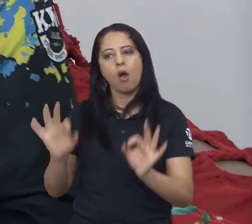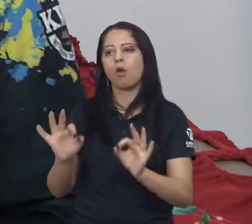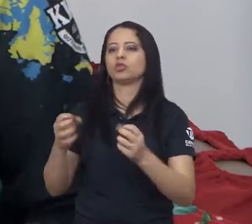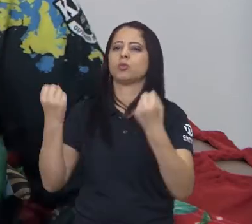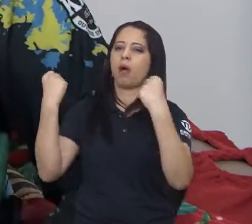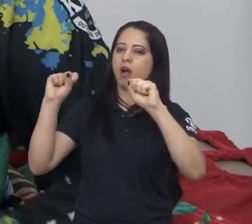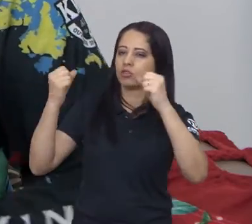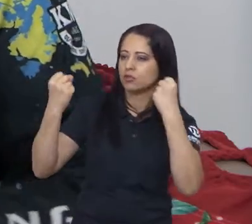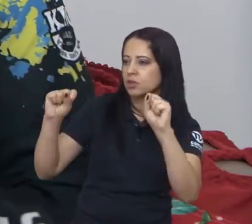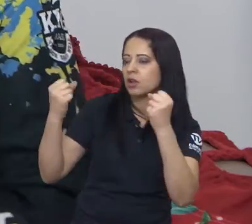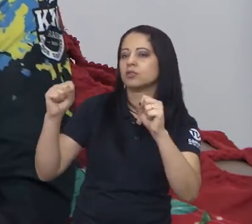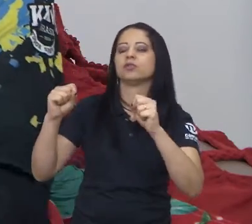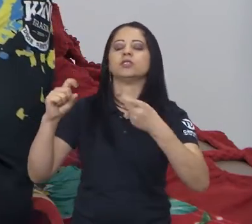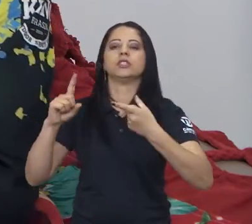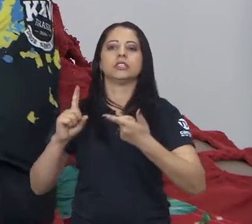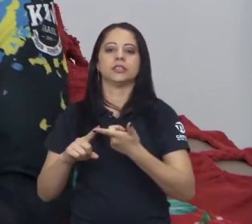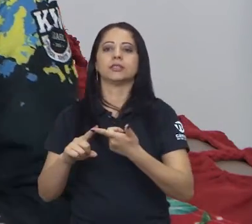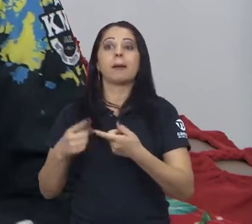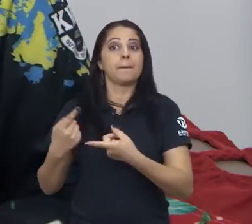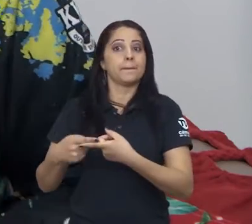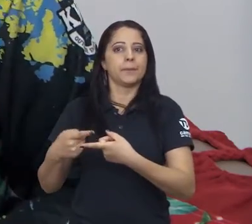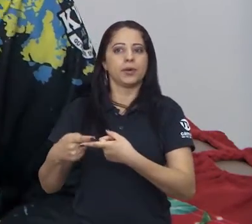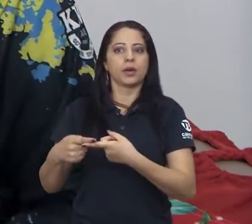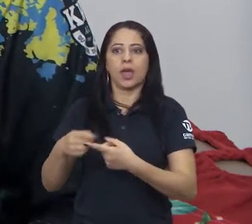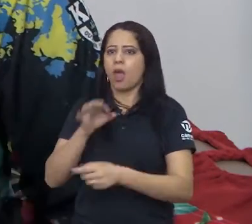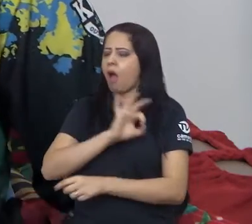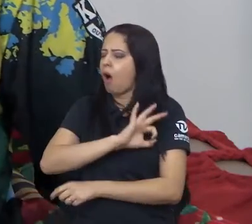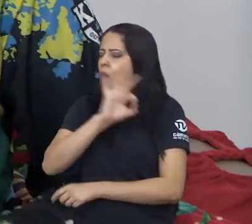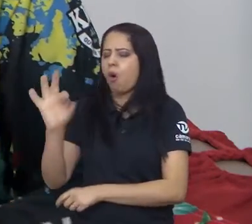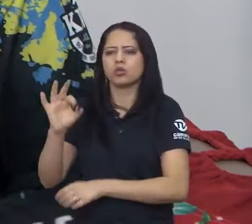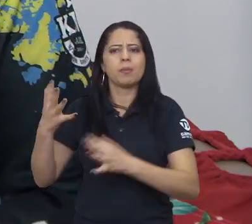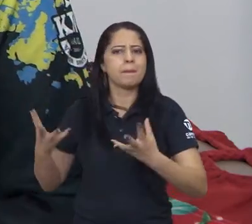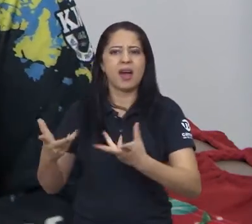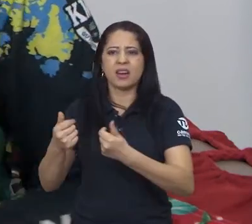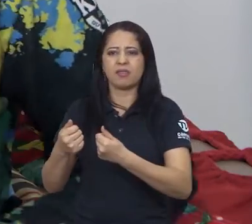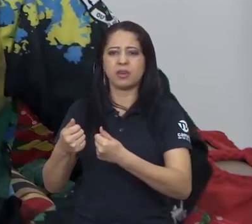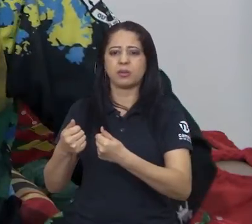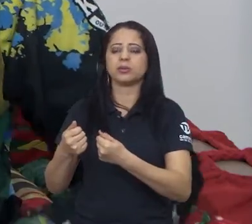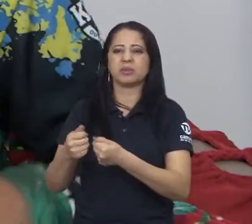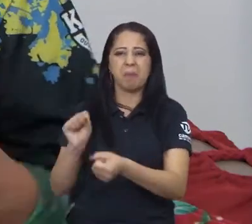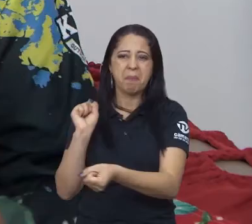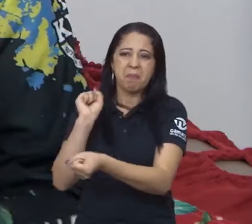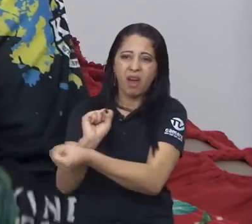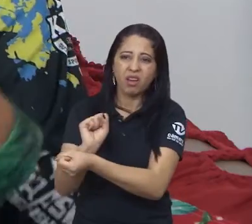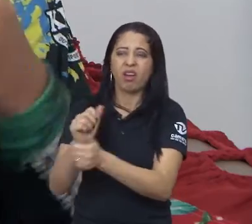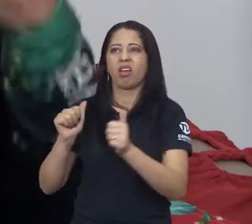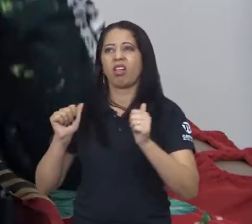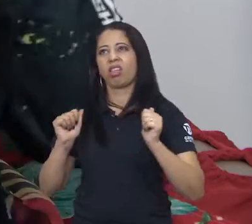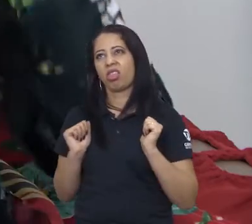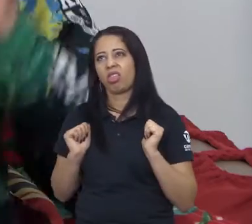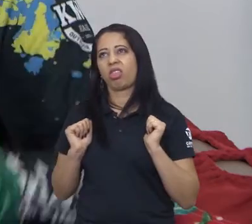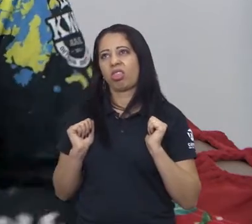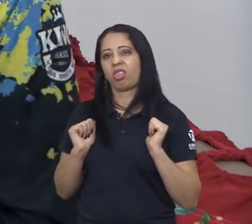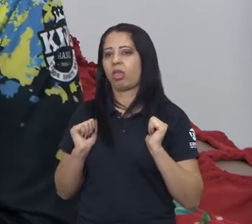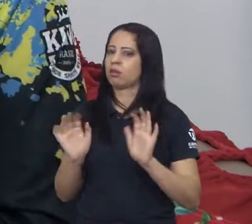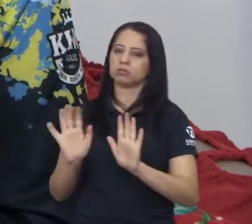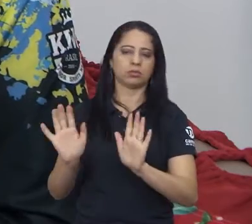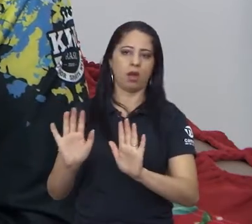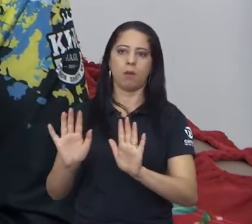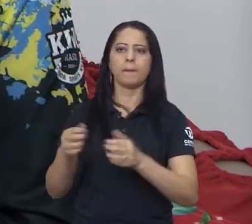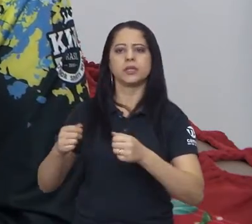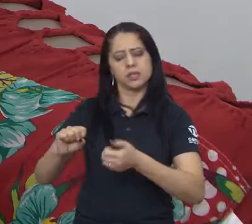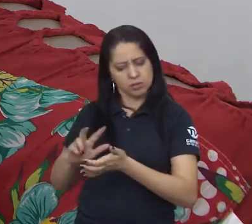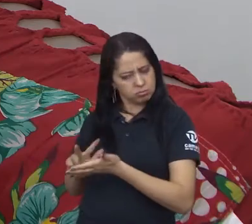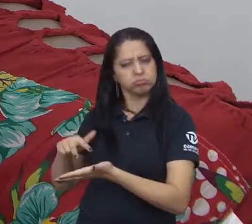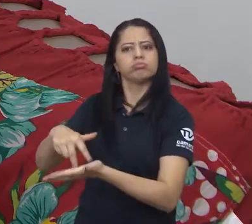mexer se exercitar porque é tudo de bom viu a gente não pode ficar parada esperando o tempo passar tem que